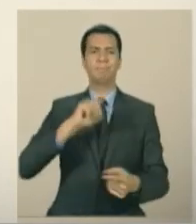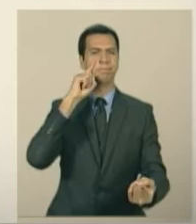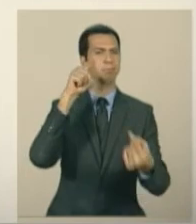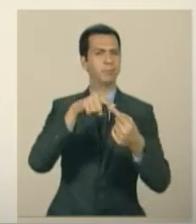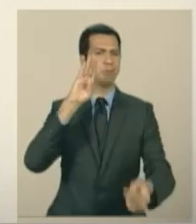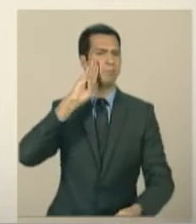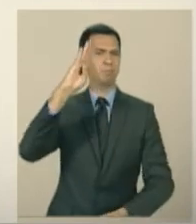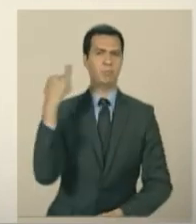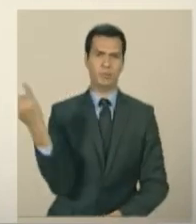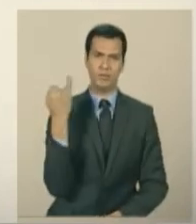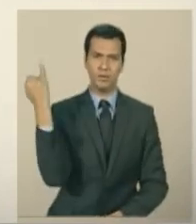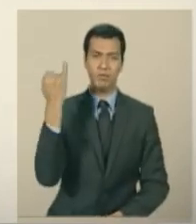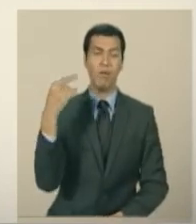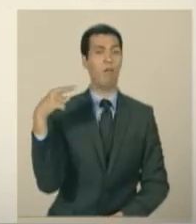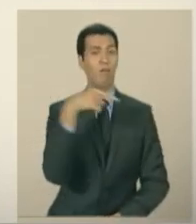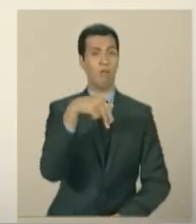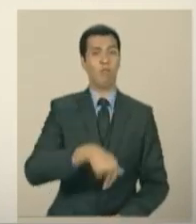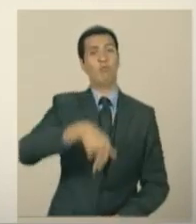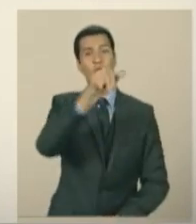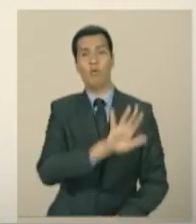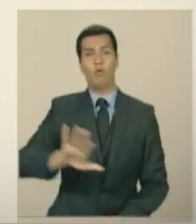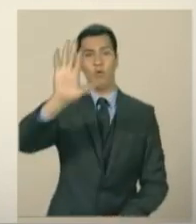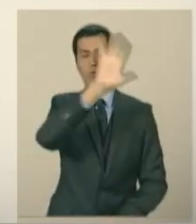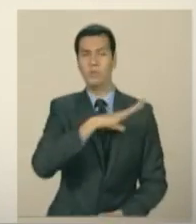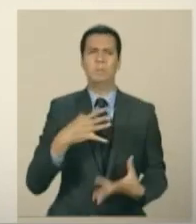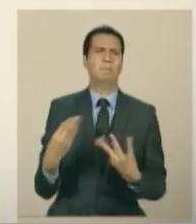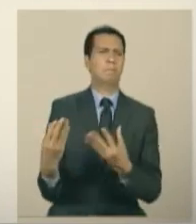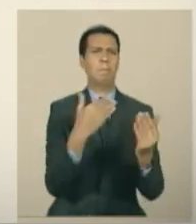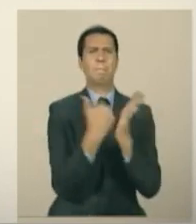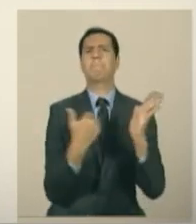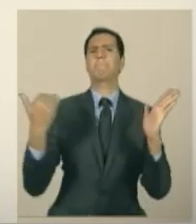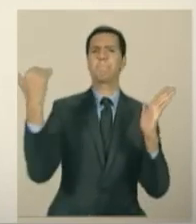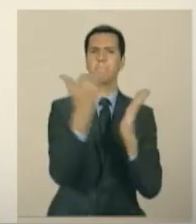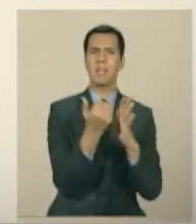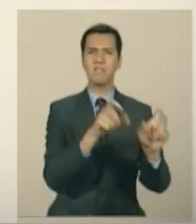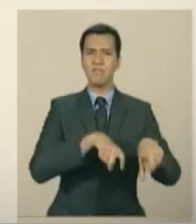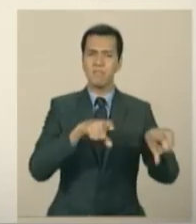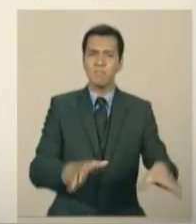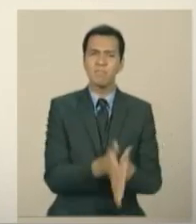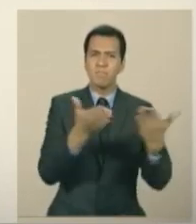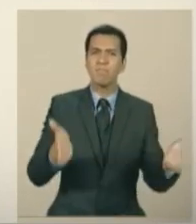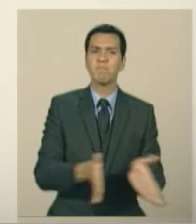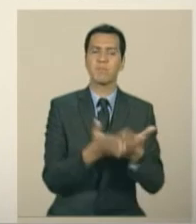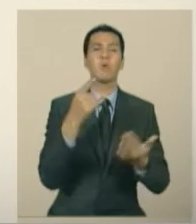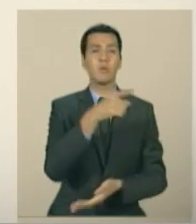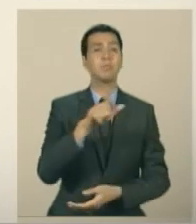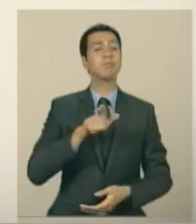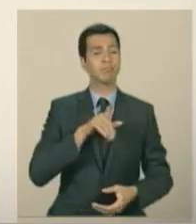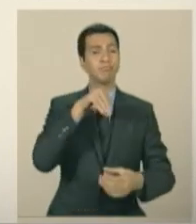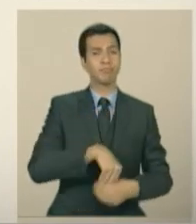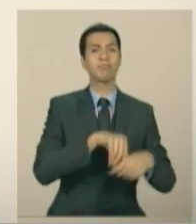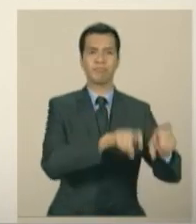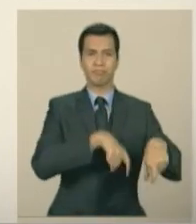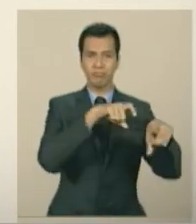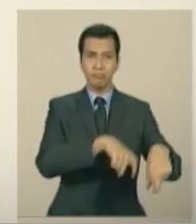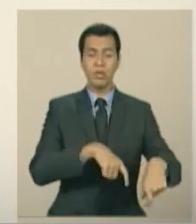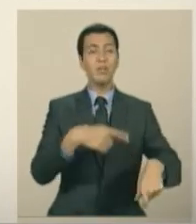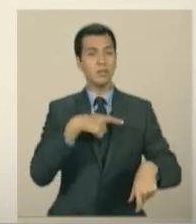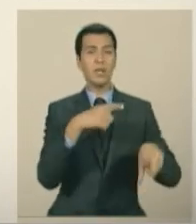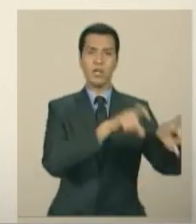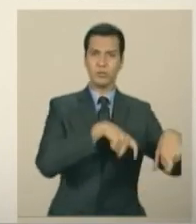Região Norte a maioria das famílias pobres vivem no campo Isso inclui os extrativistas e os agricultores